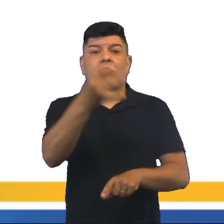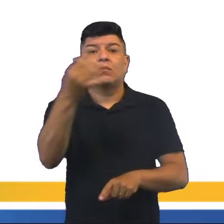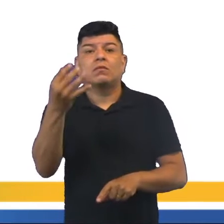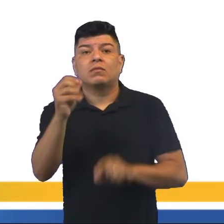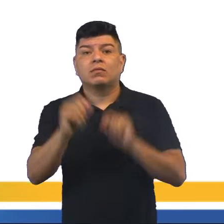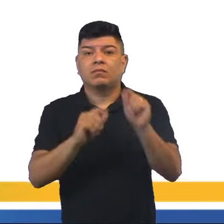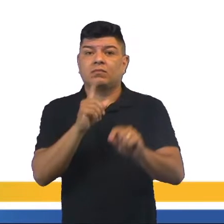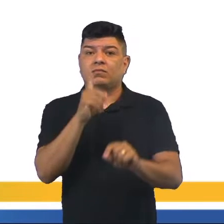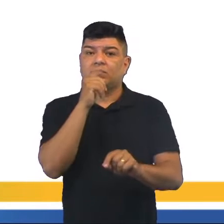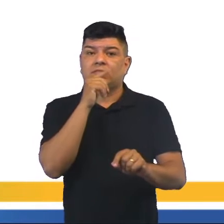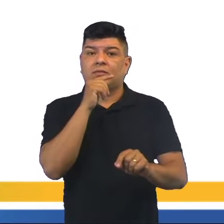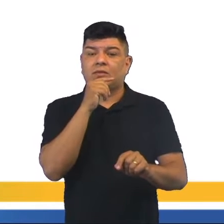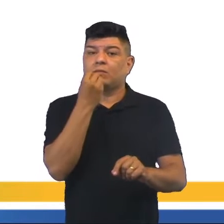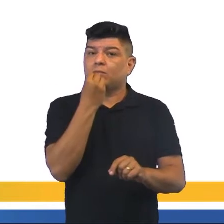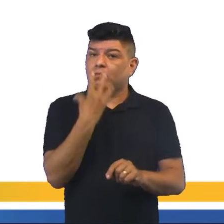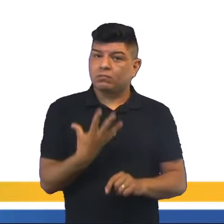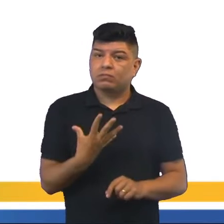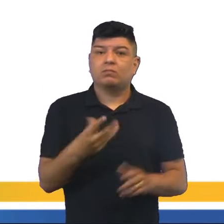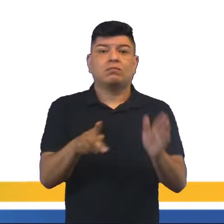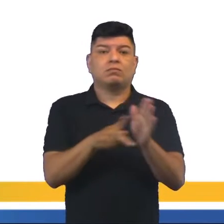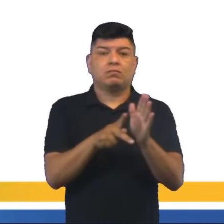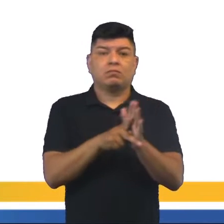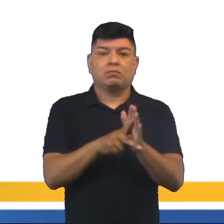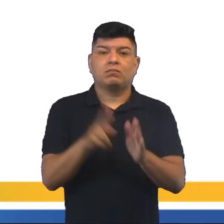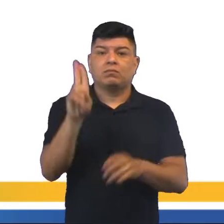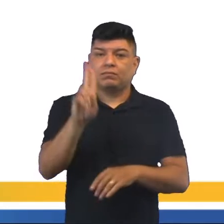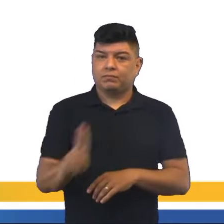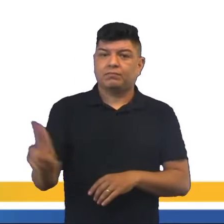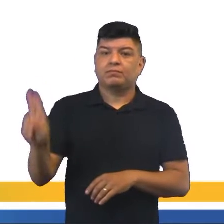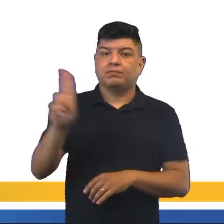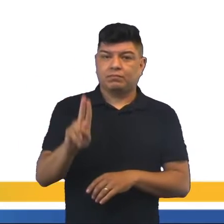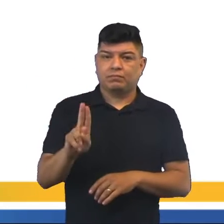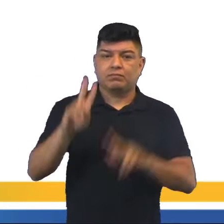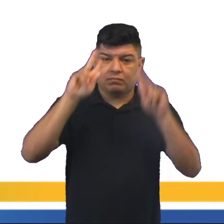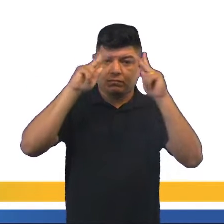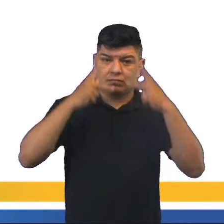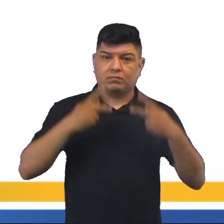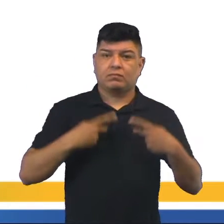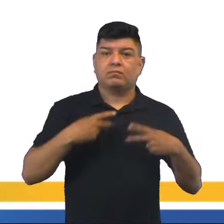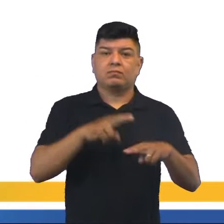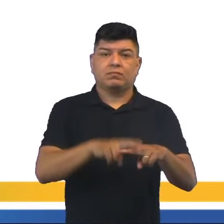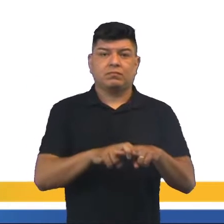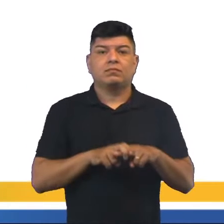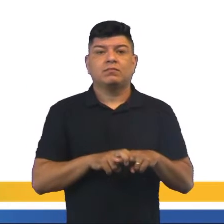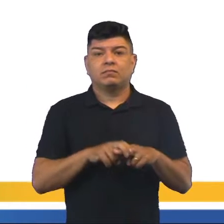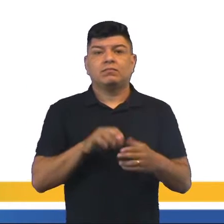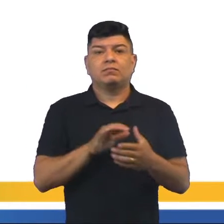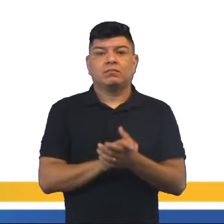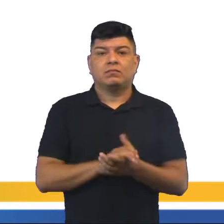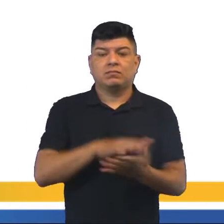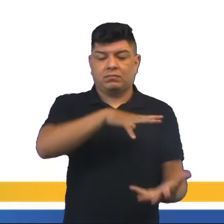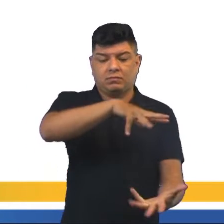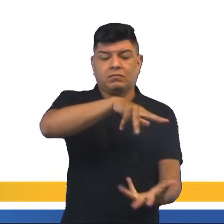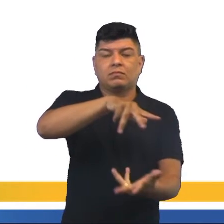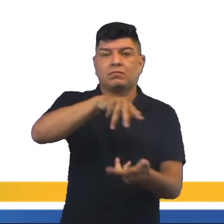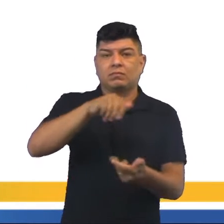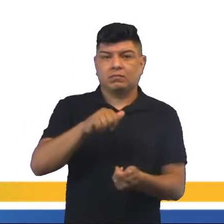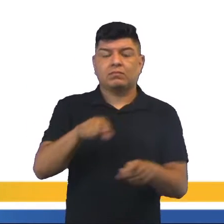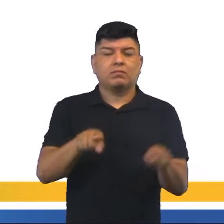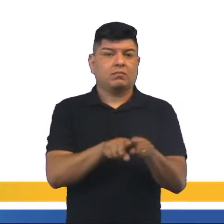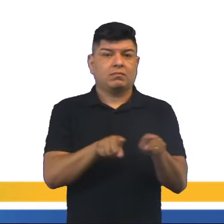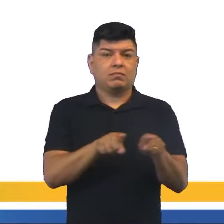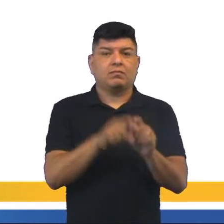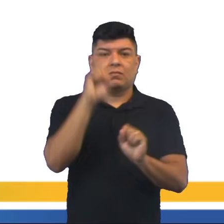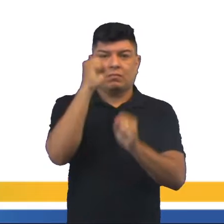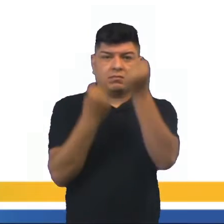de água potável, ou seja, que é a água própria para o consumo humano. Então, a globalização,